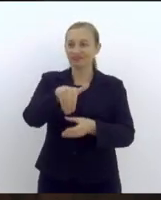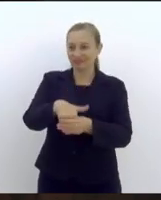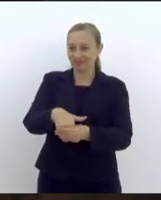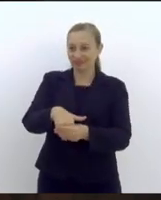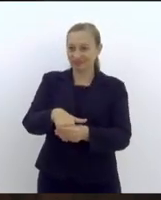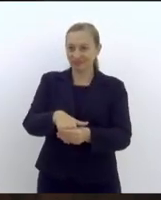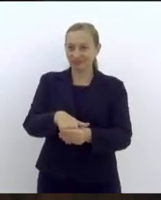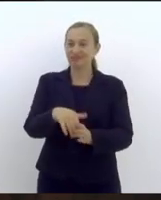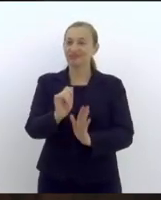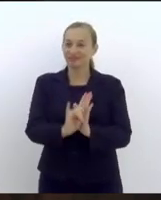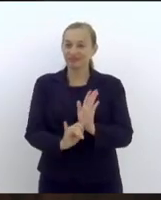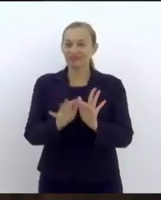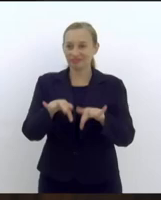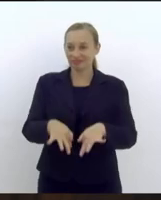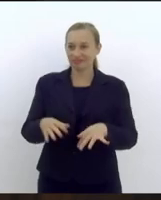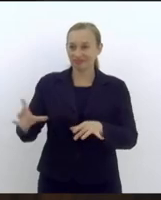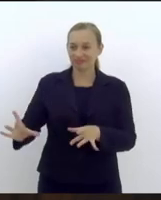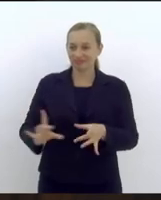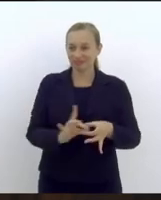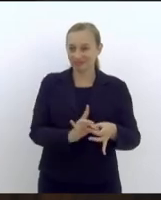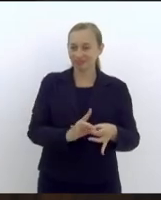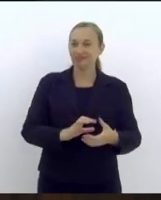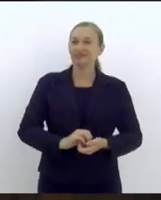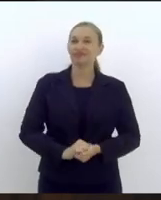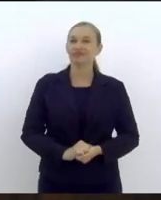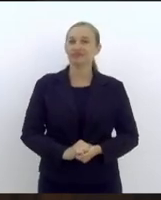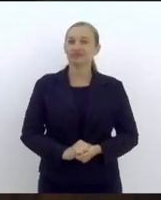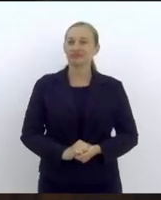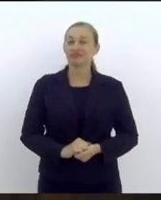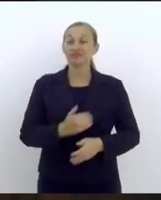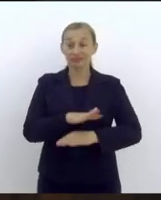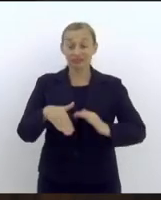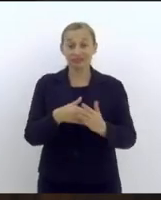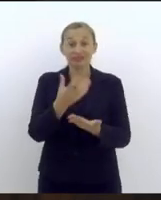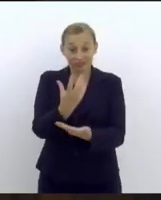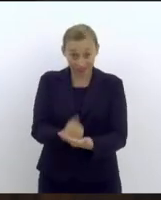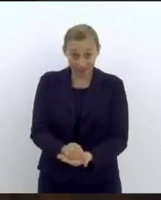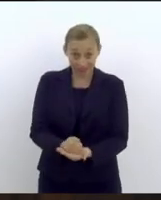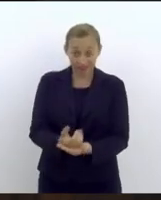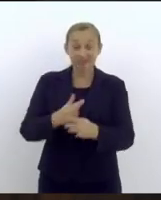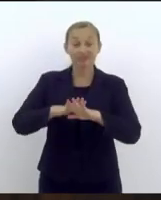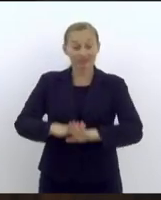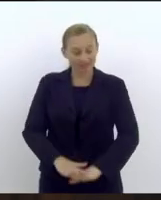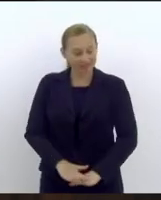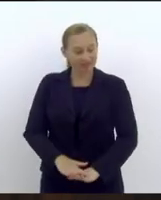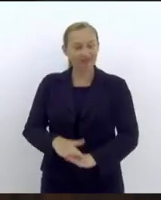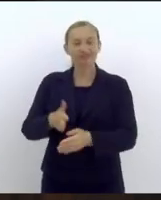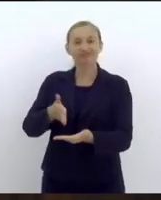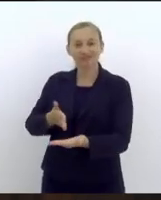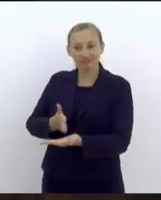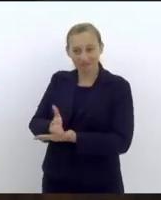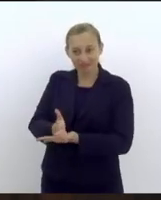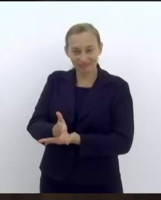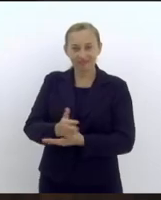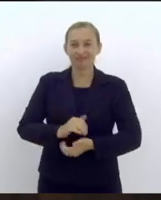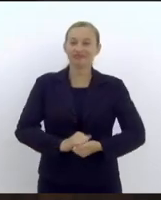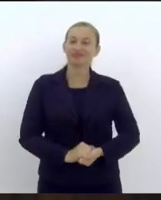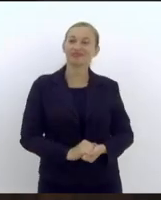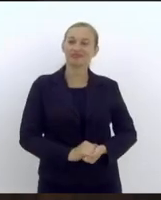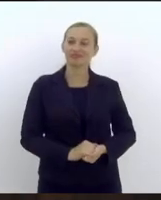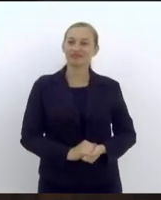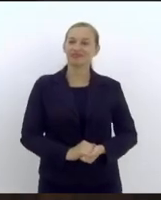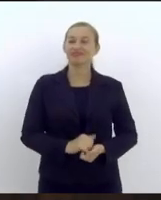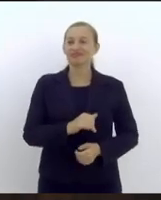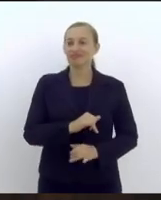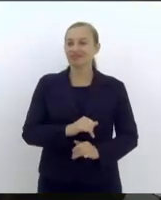redação final assim emendada senhores que aprovam permanece Como estão aprovado